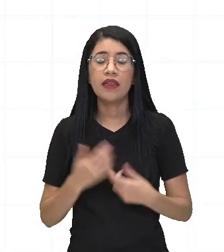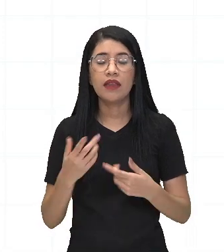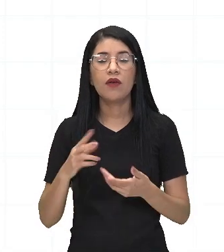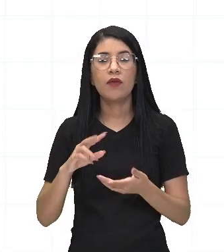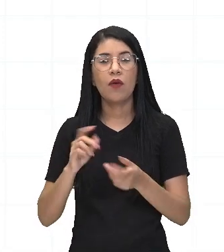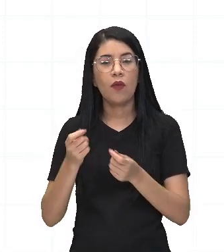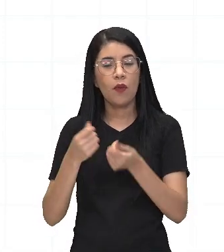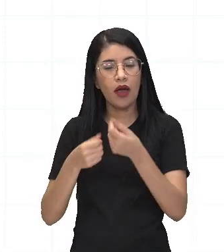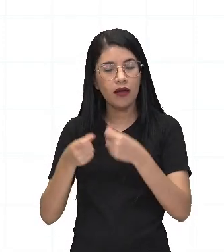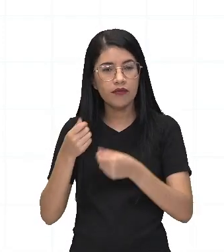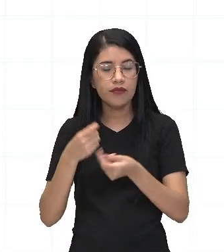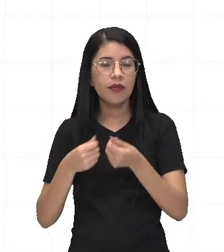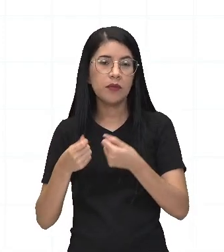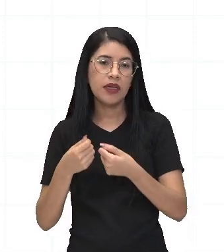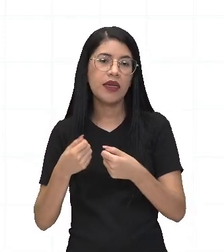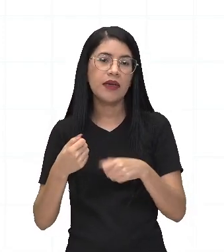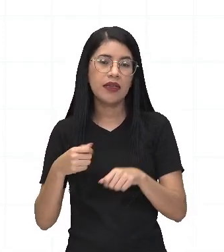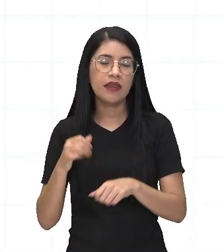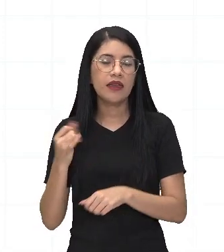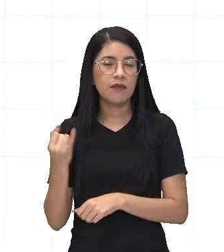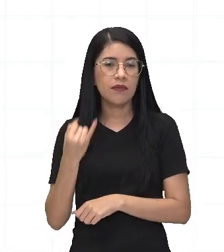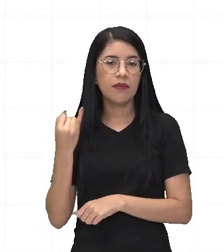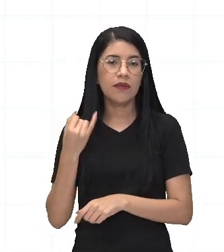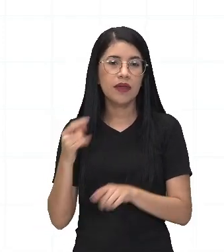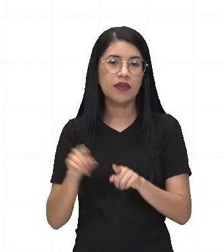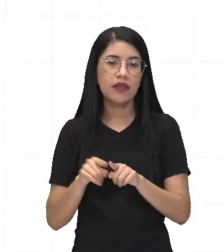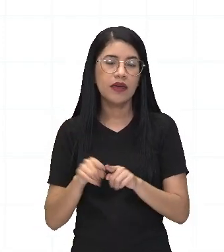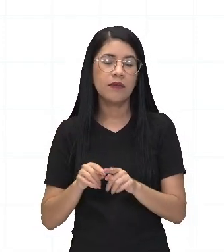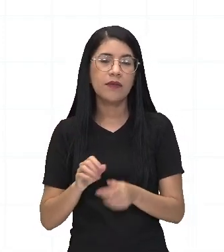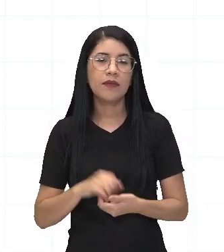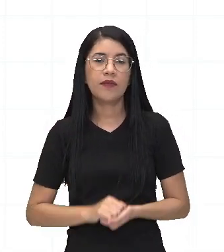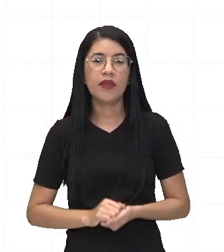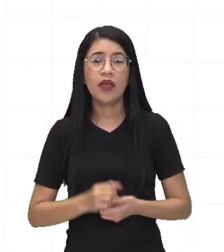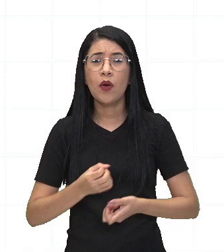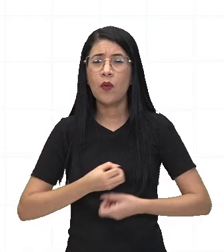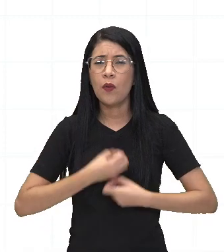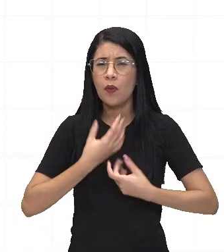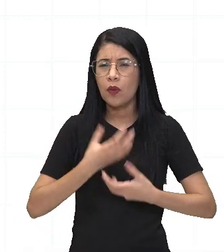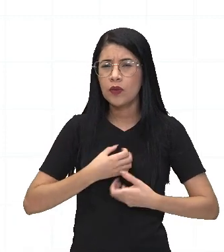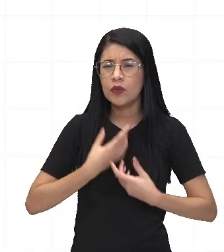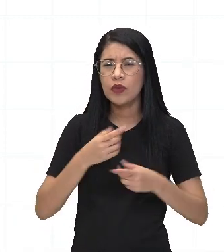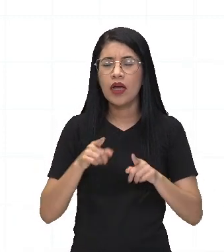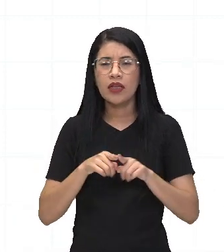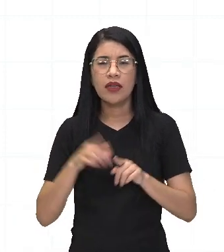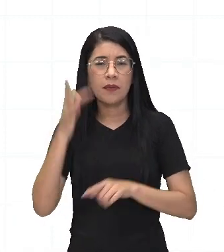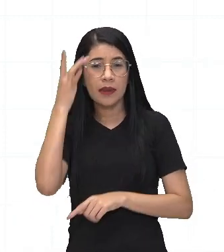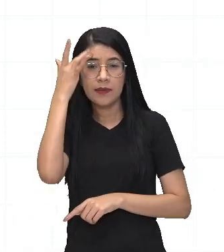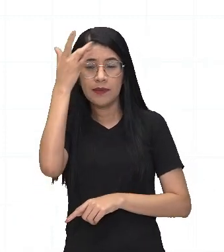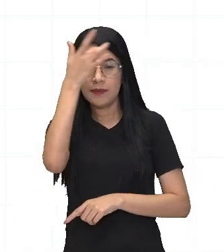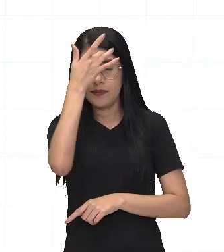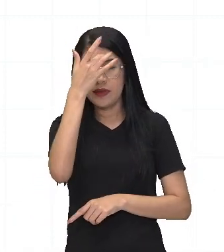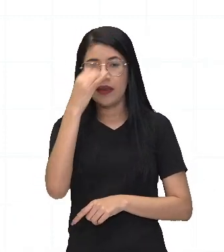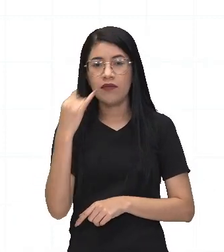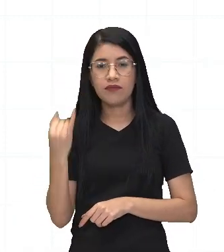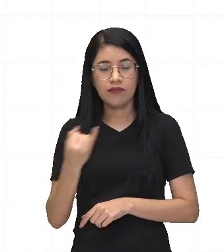sociais também contribuem, aspectos emocionais e de saúde mental.